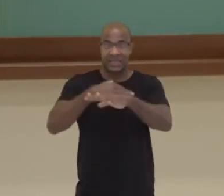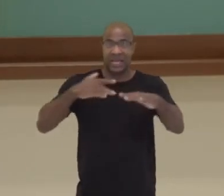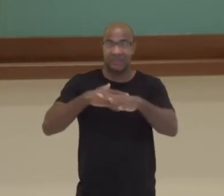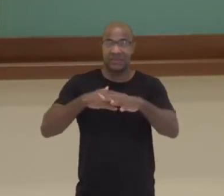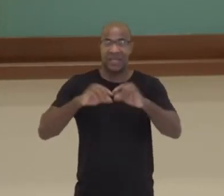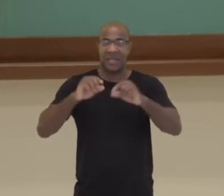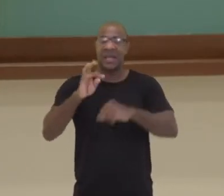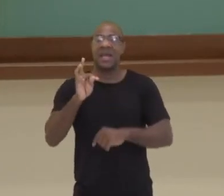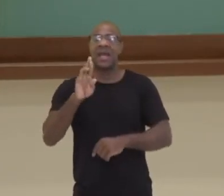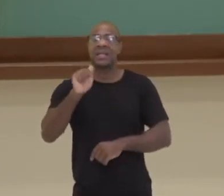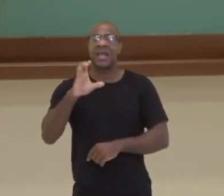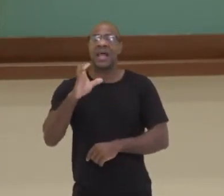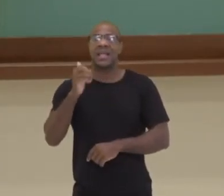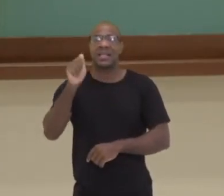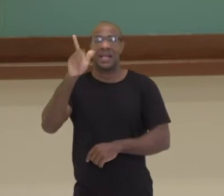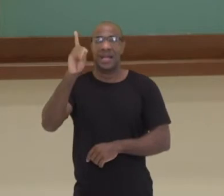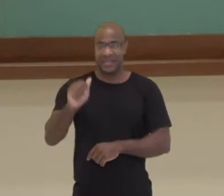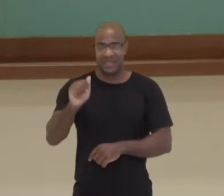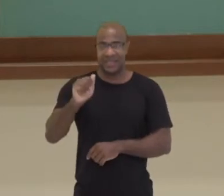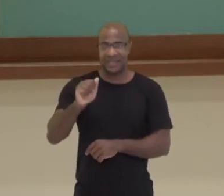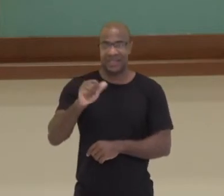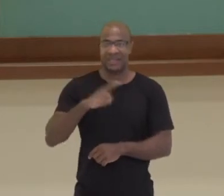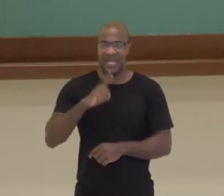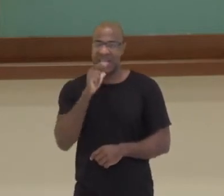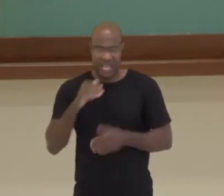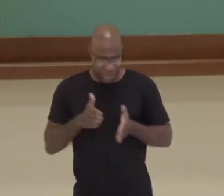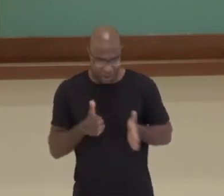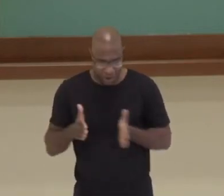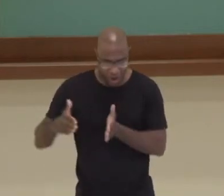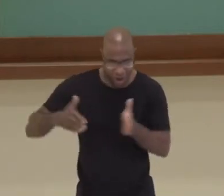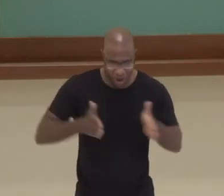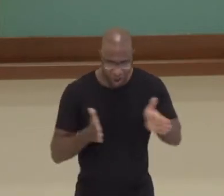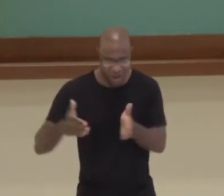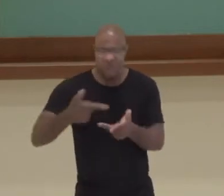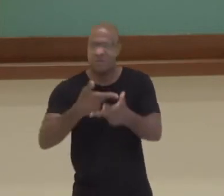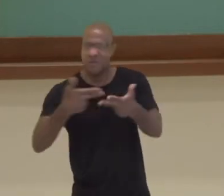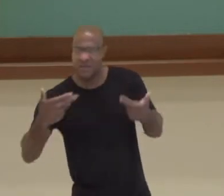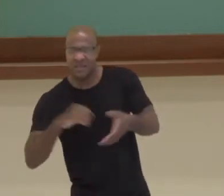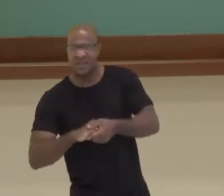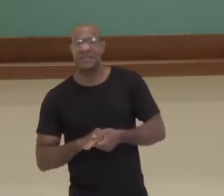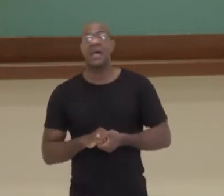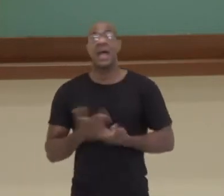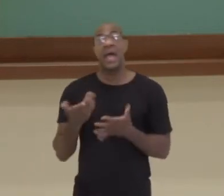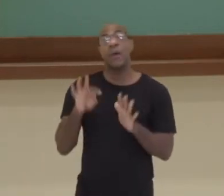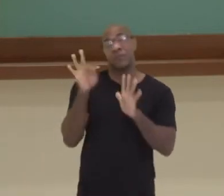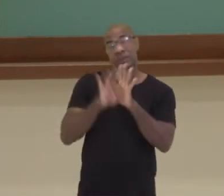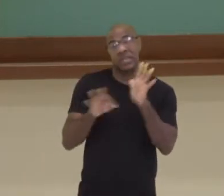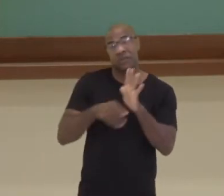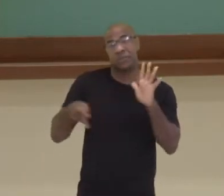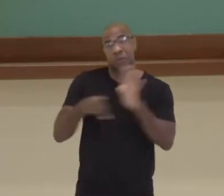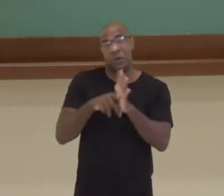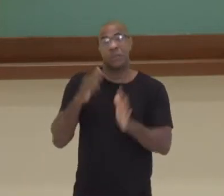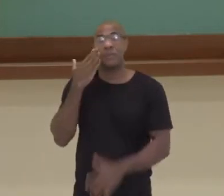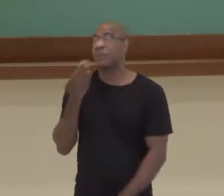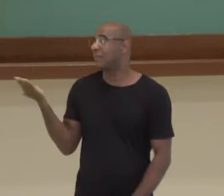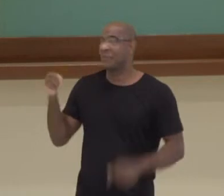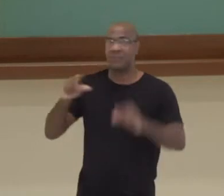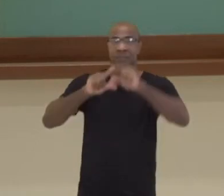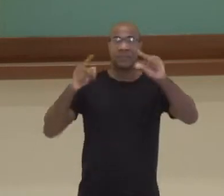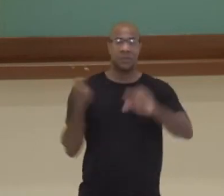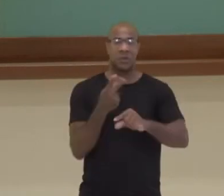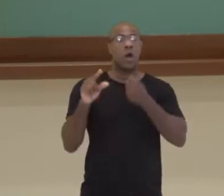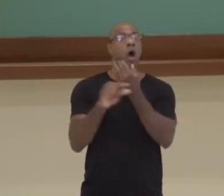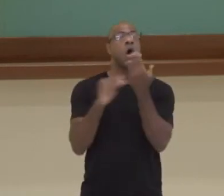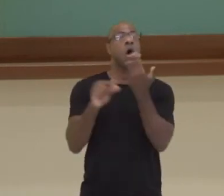feito por um autor e um grande ilustrador. Então estamos falando de Luiz Fernando Veríssimo e Joaquim da Fonseca. E